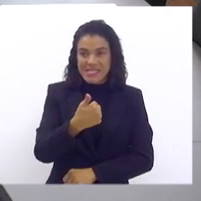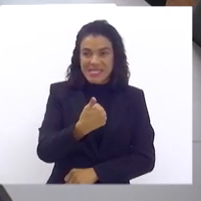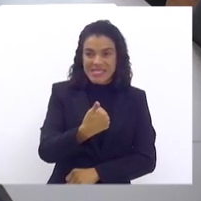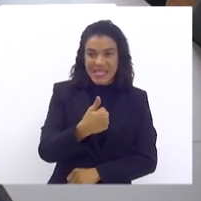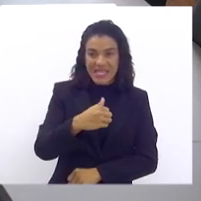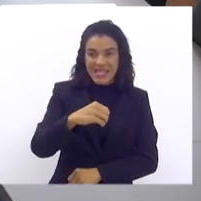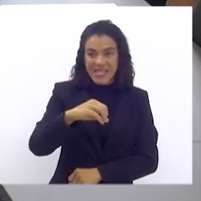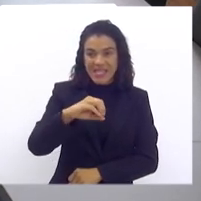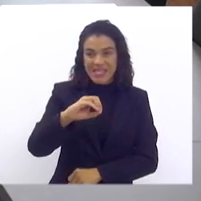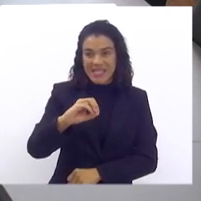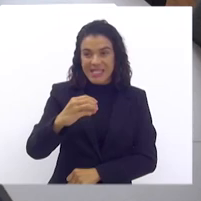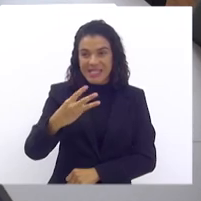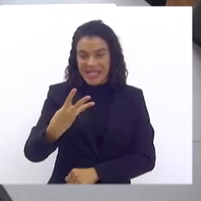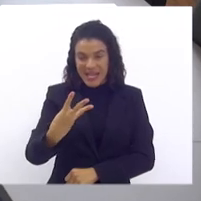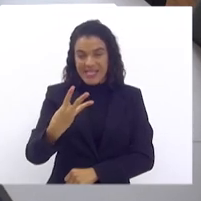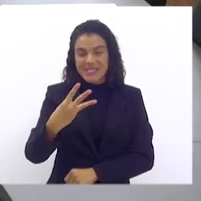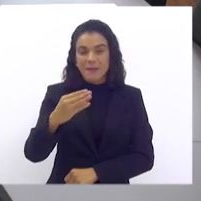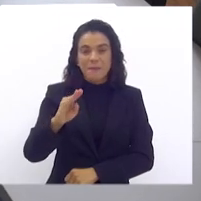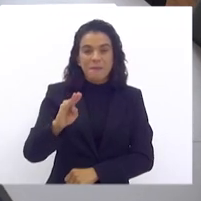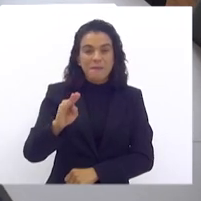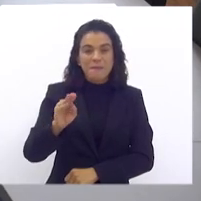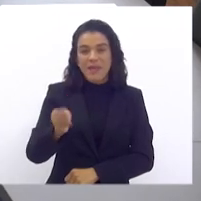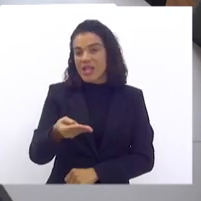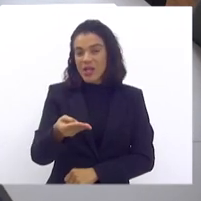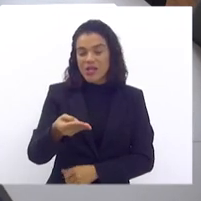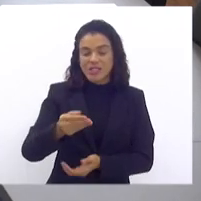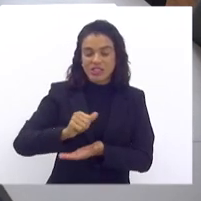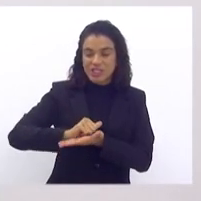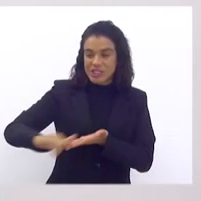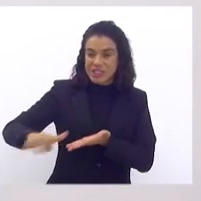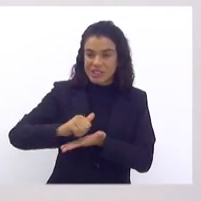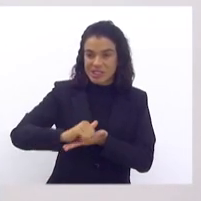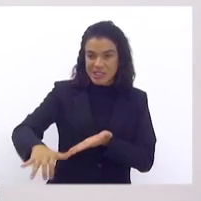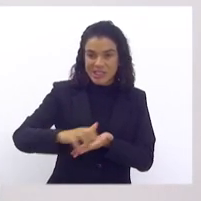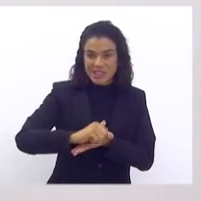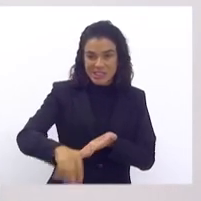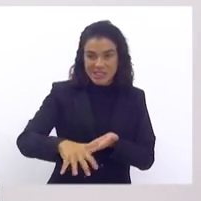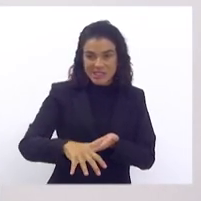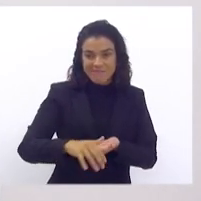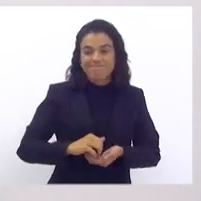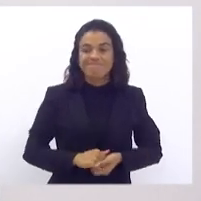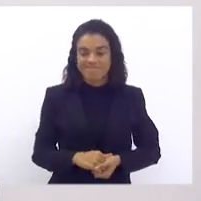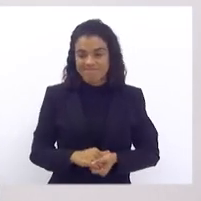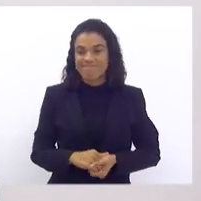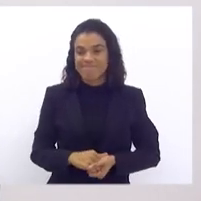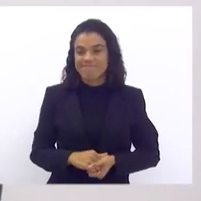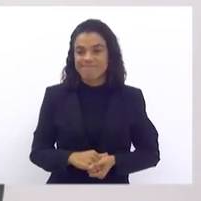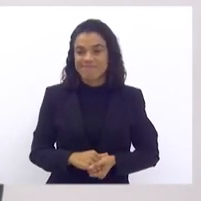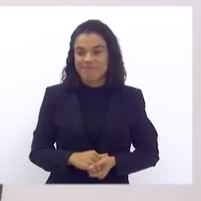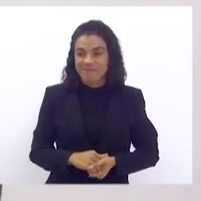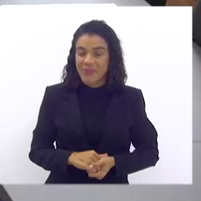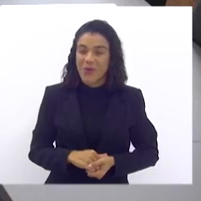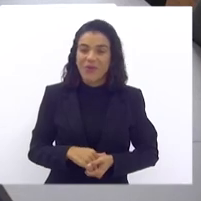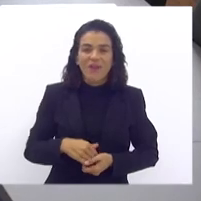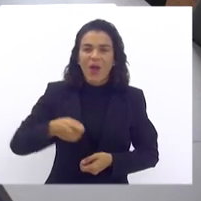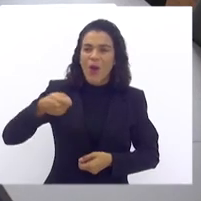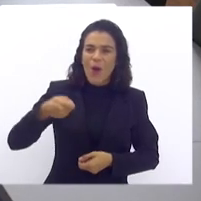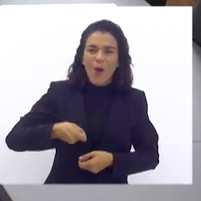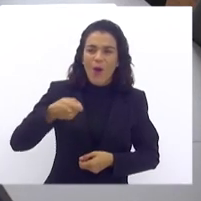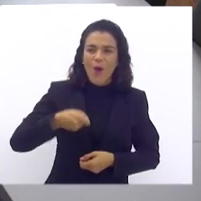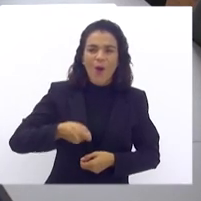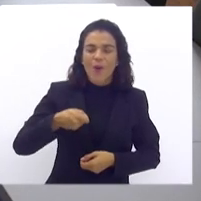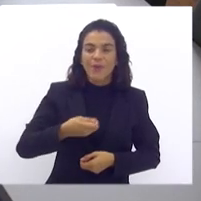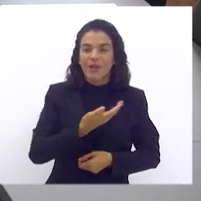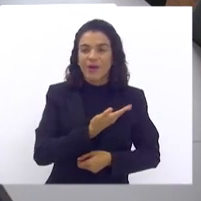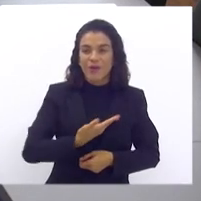bilhões de despesa para 104,5 de receita. o que vai nos obrigar o